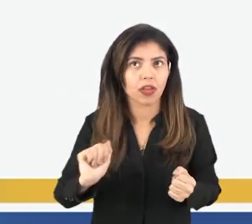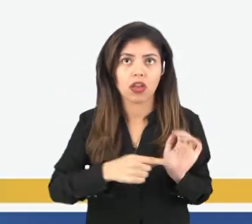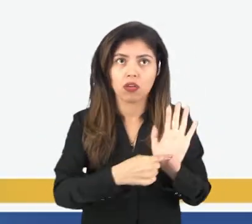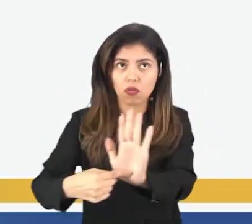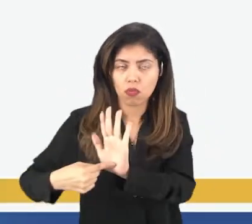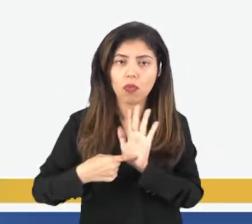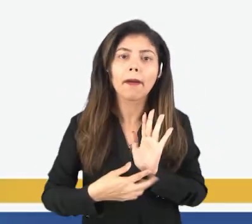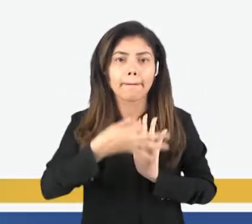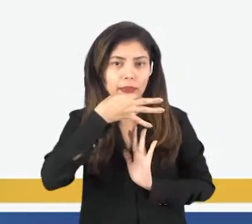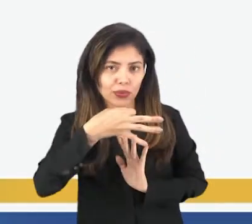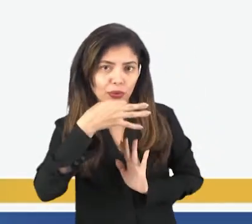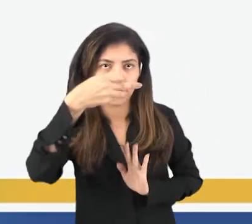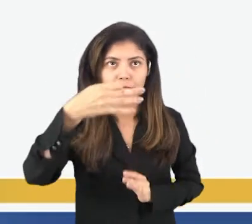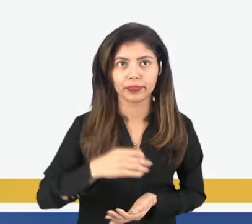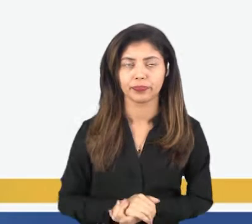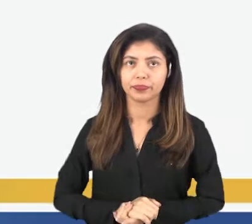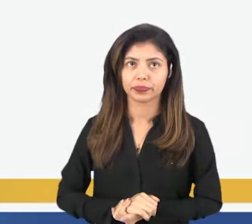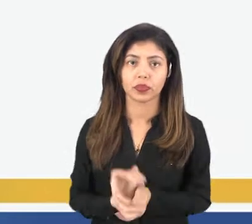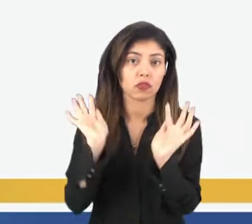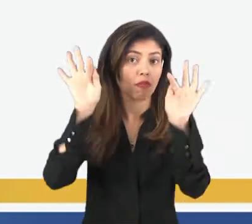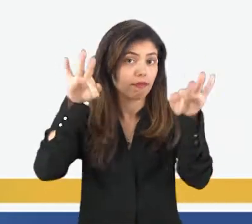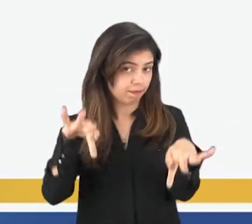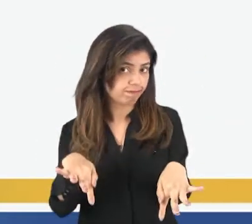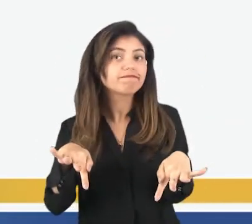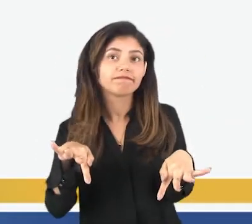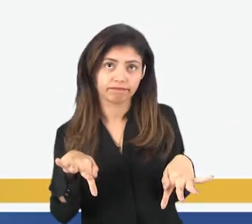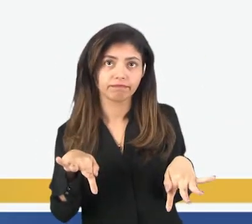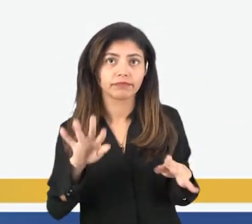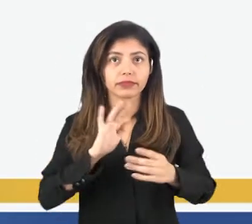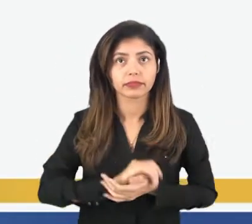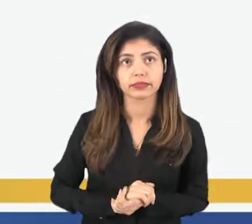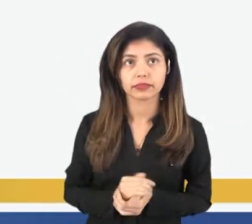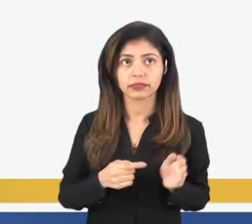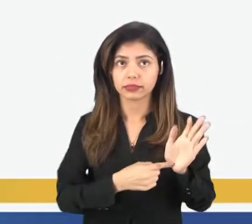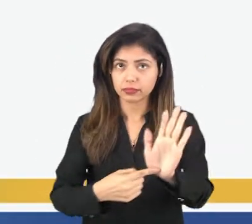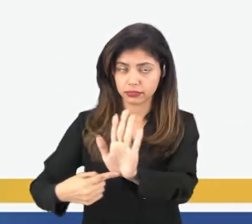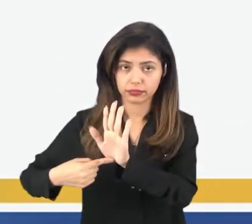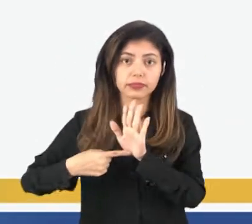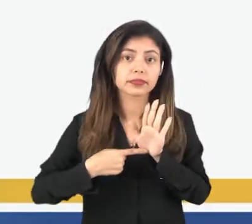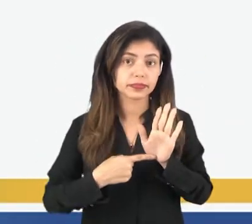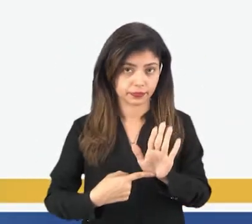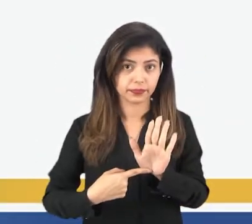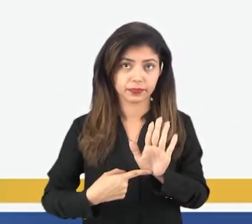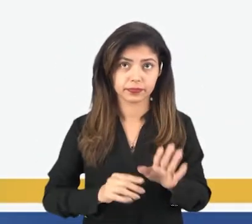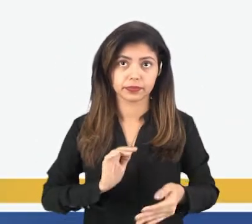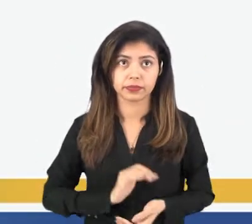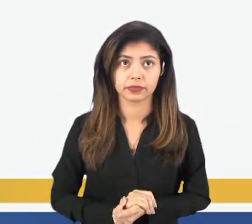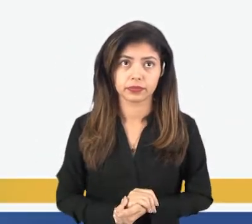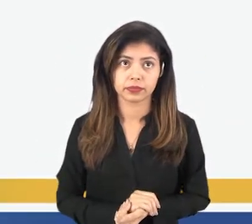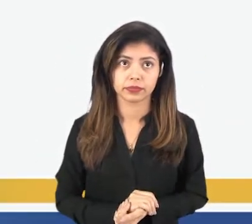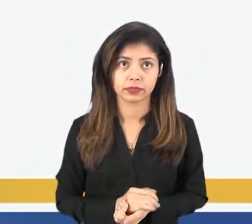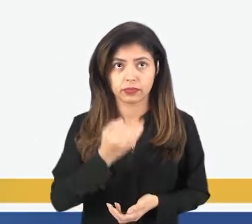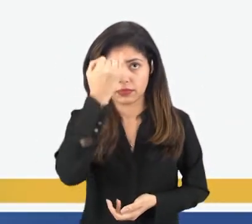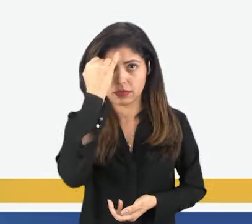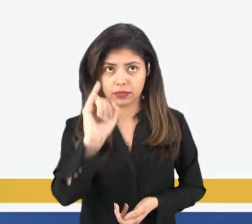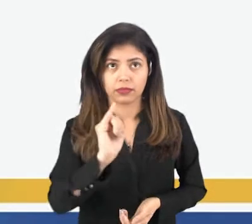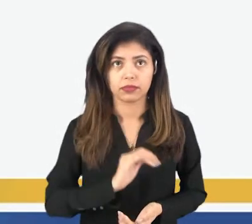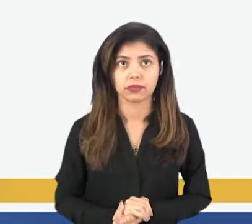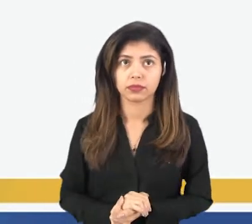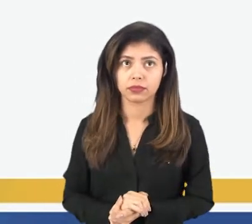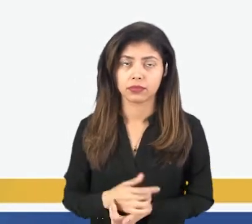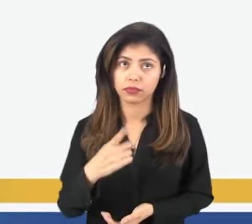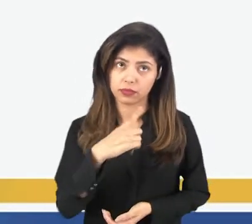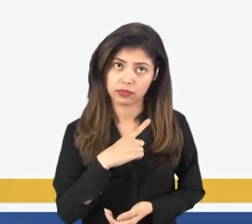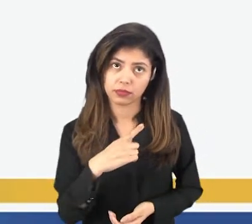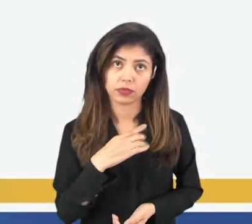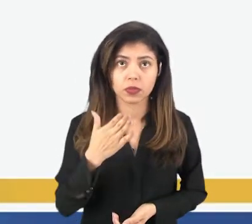apresentados, tá? E depois a gente tem a conclusão. Na conclusão, deve ser apresentada uma